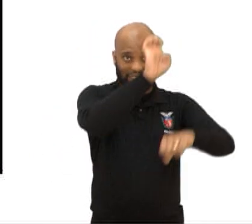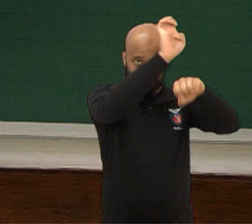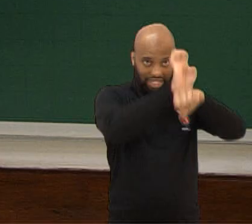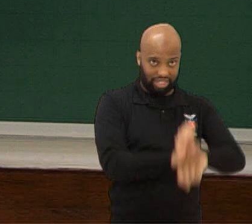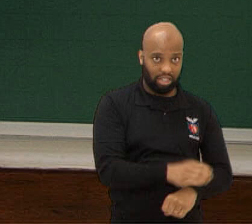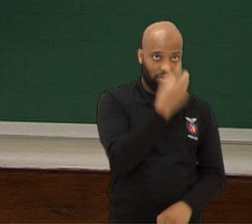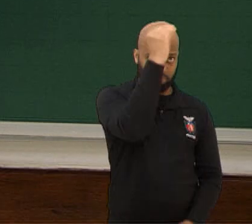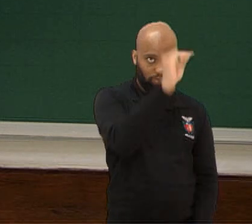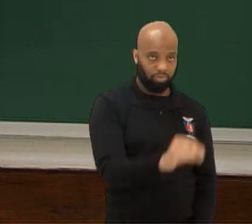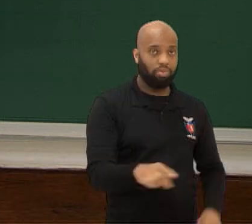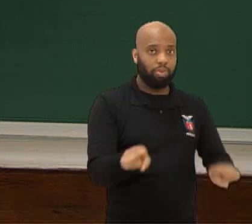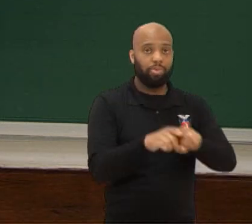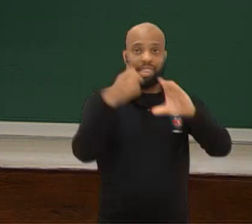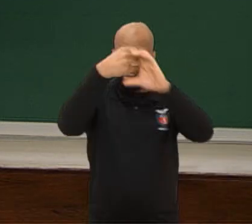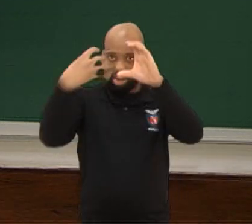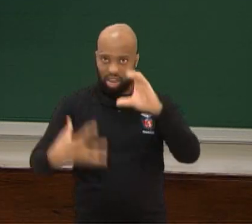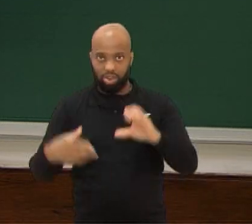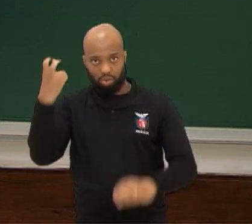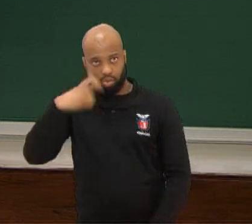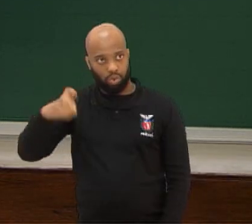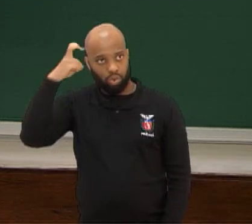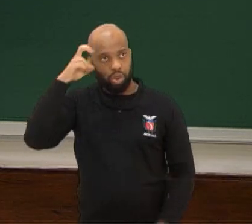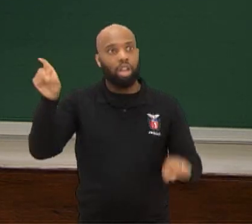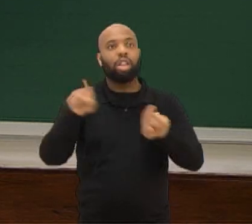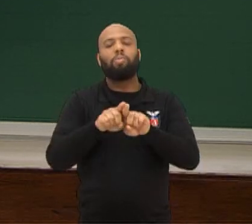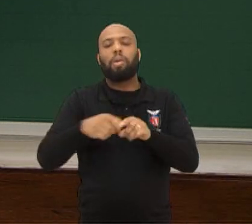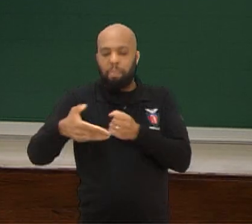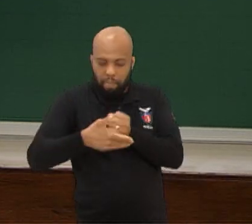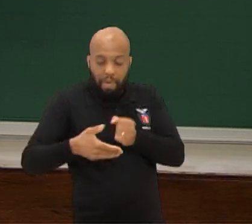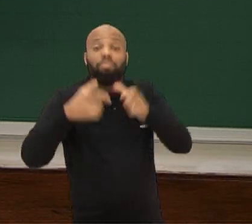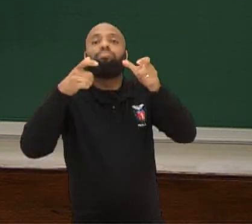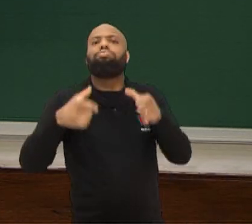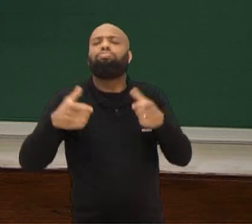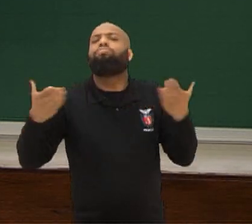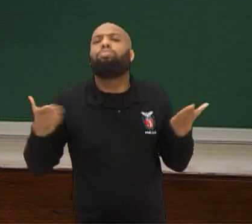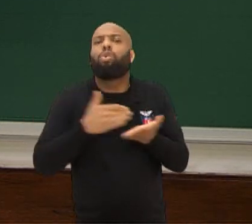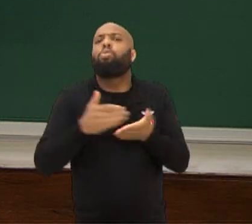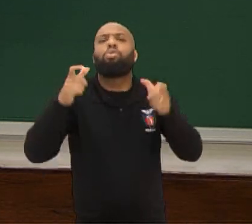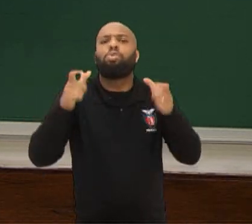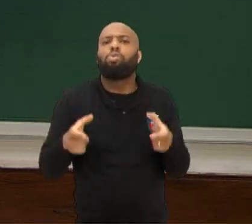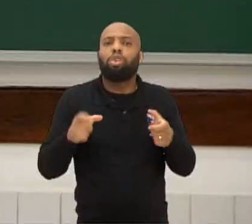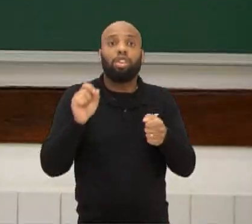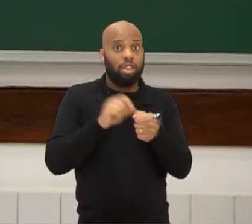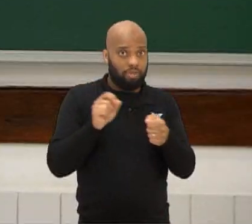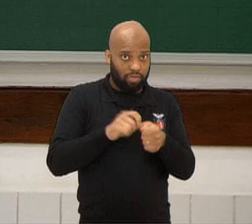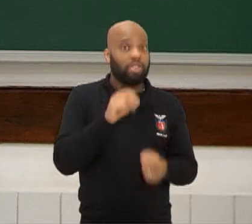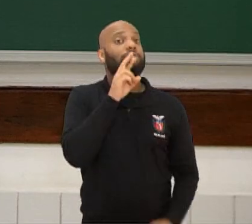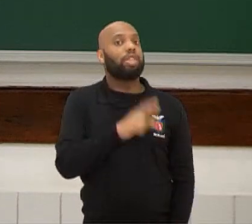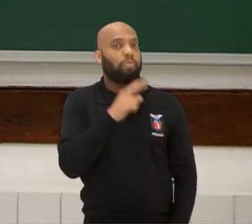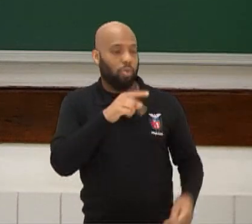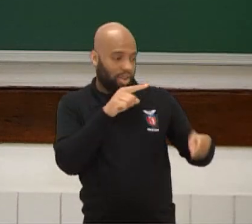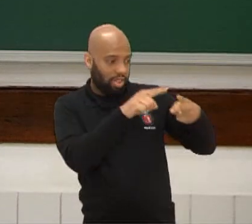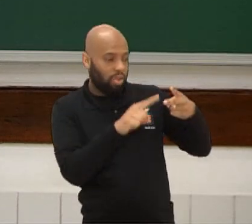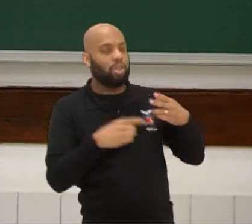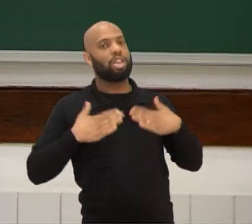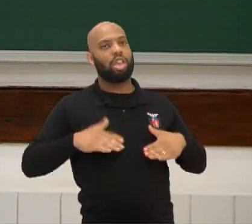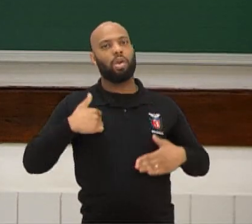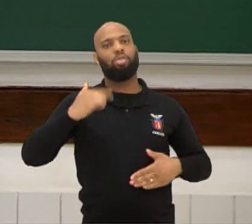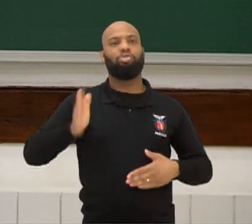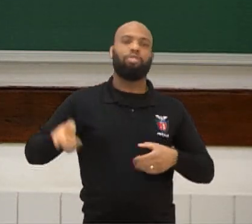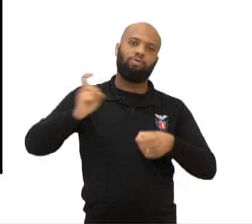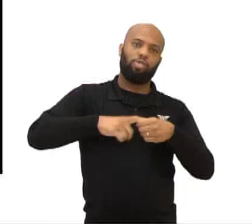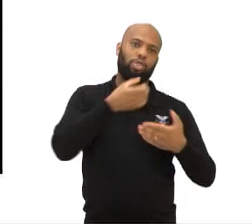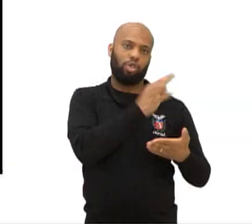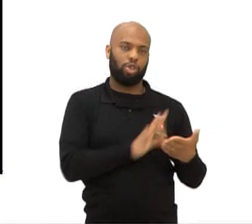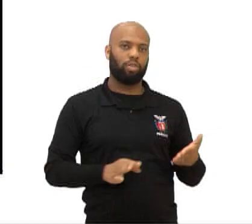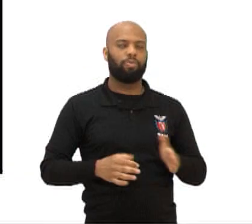estados, característica cultural e de onde vem, qual é a origem dessa influência. Então façam as 2 atividades com calma e a gente volta para